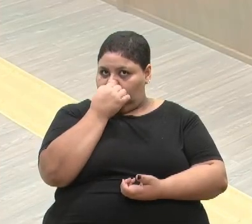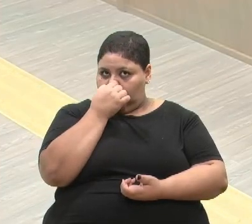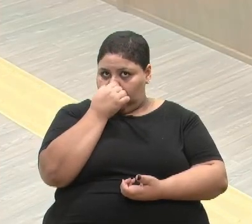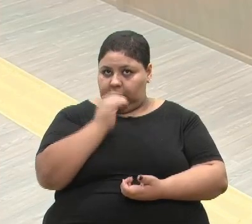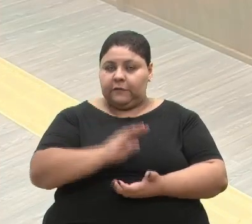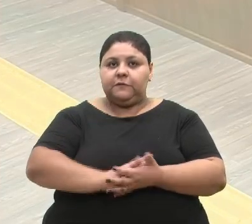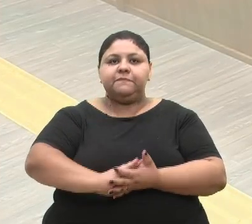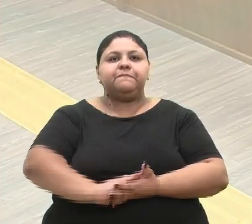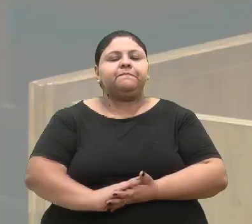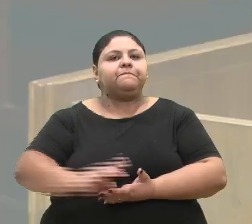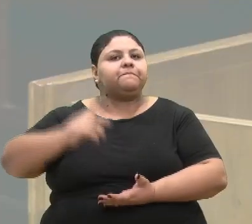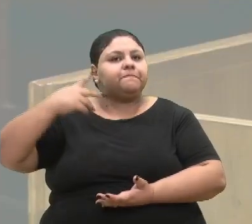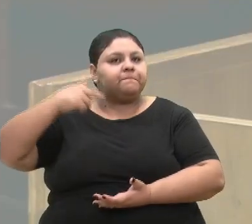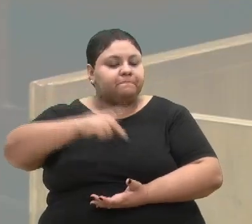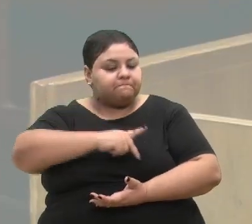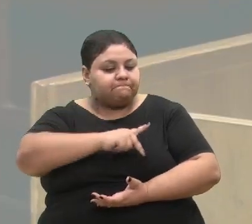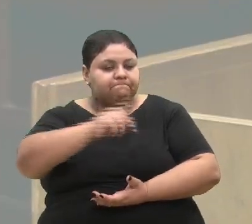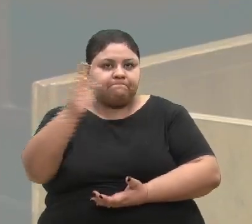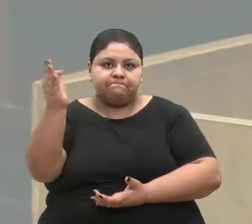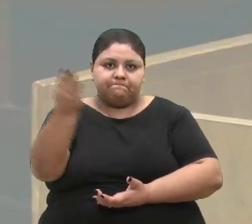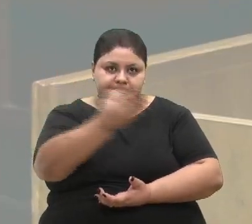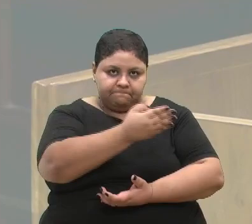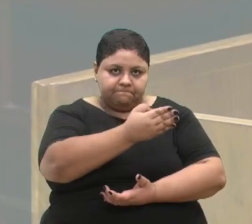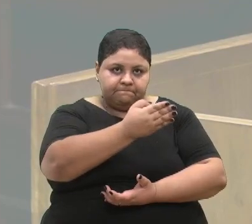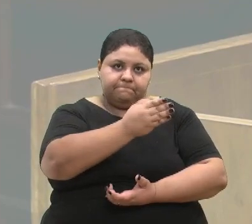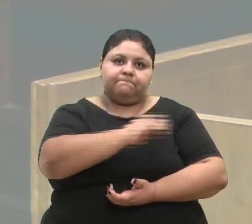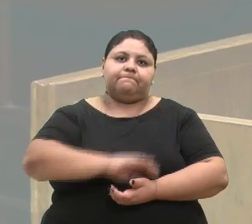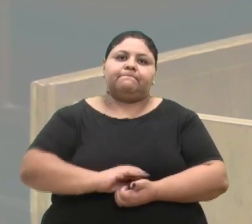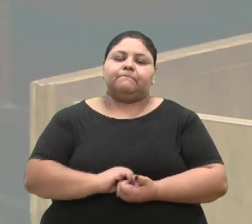Senhor presidente, nobres colegas,